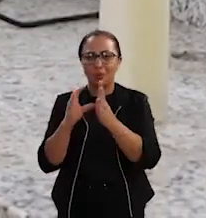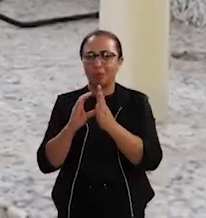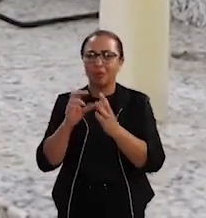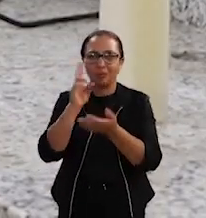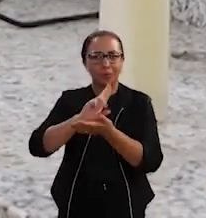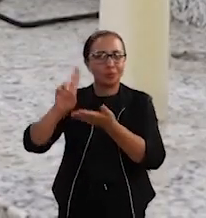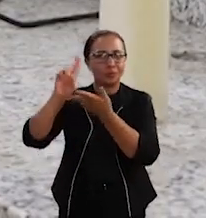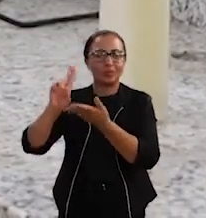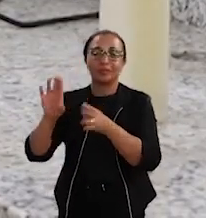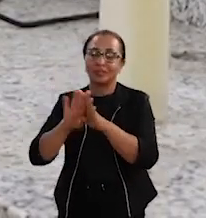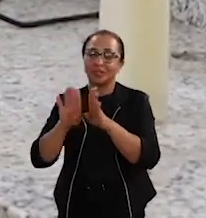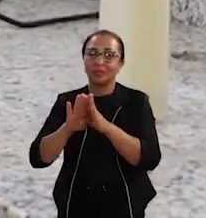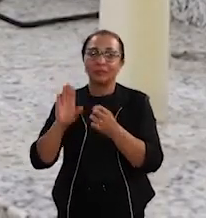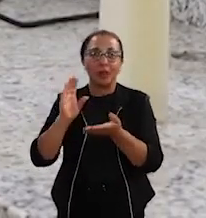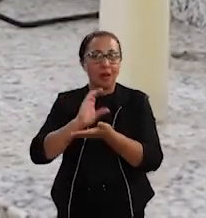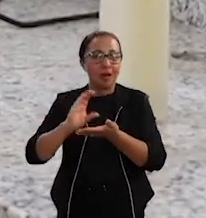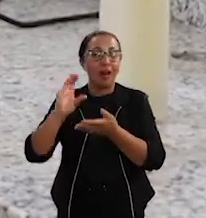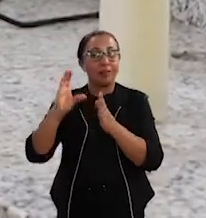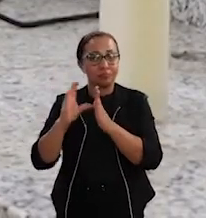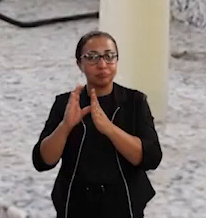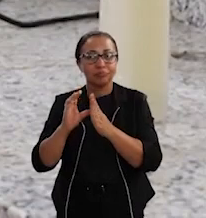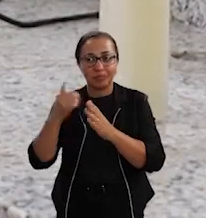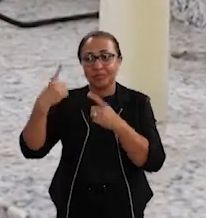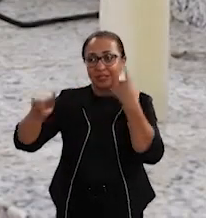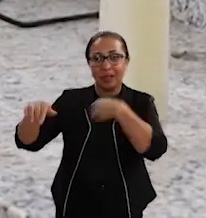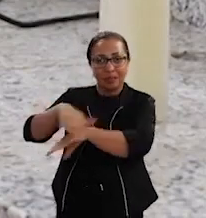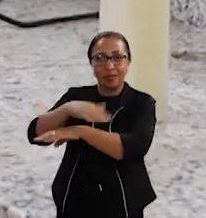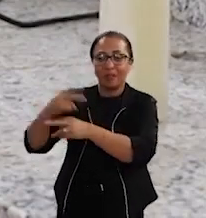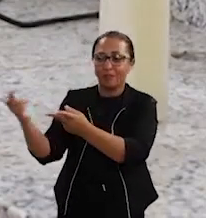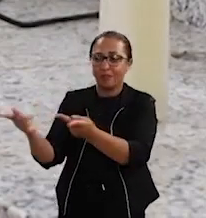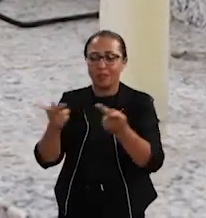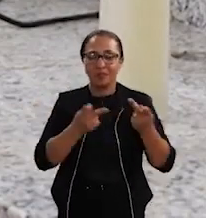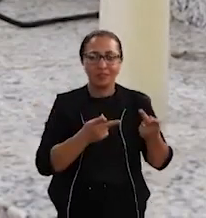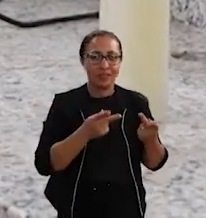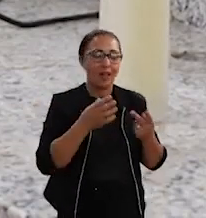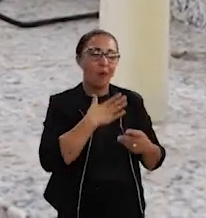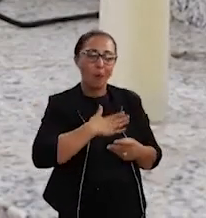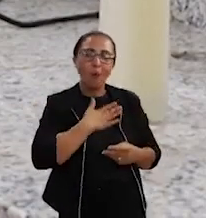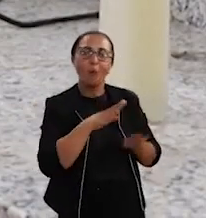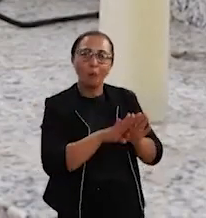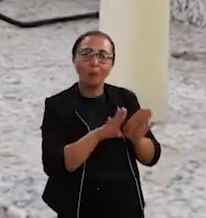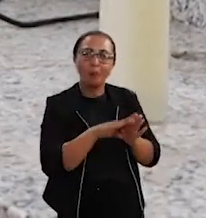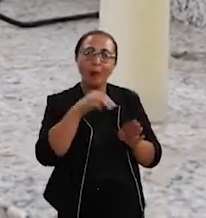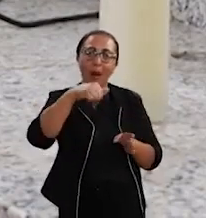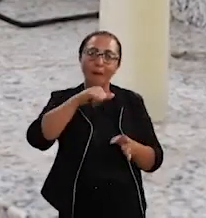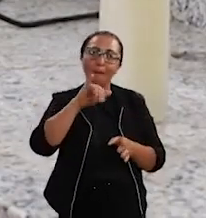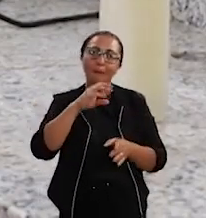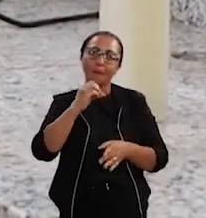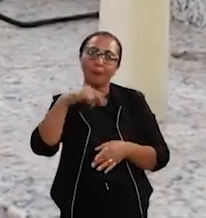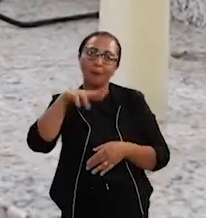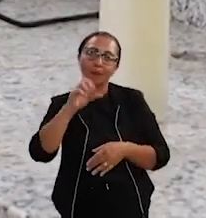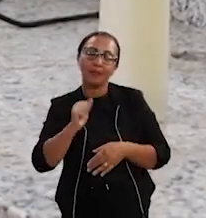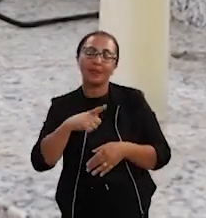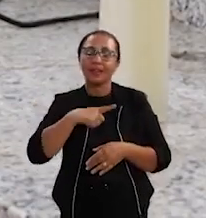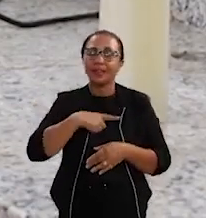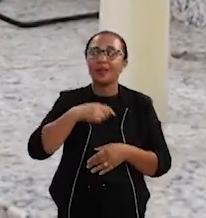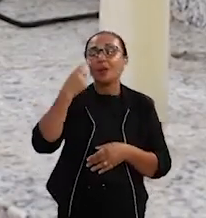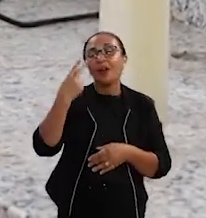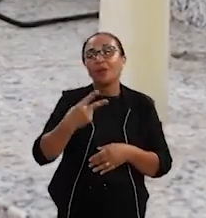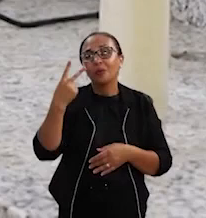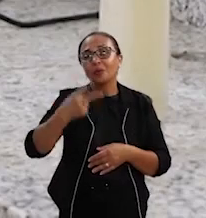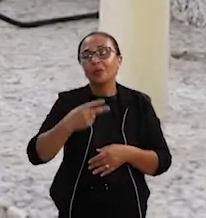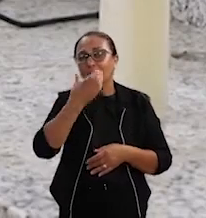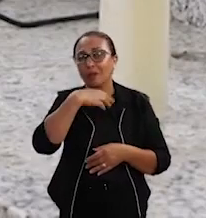comunidade acadêmica, como também pela comunidade externa que vieram nos visitar. E além de tudo, a junção dessas duas frutas